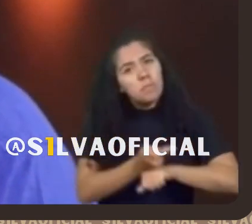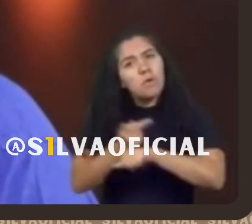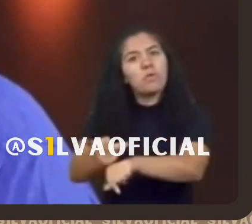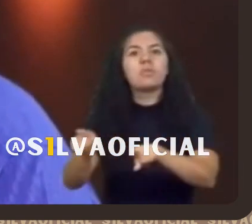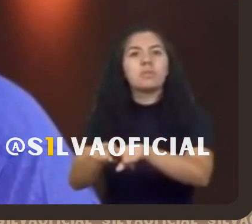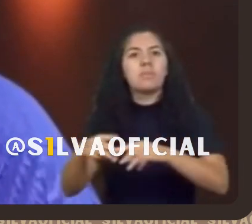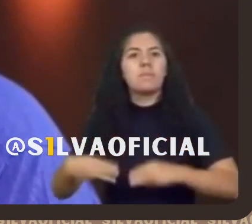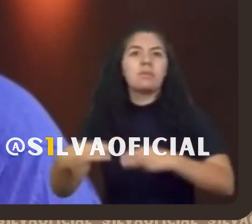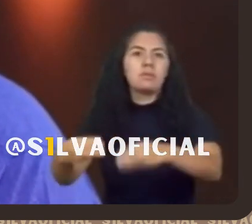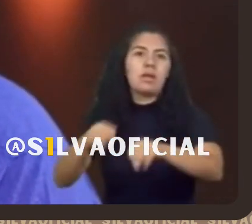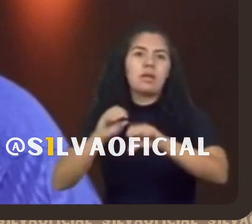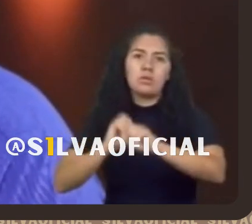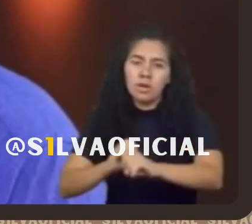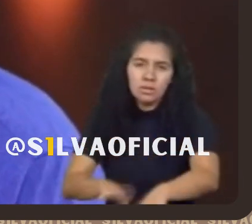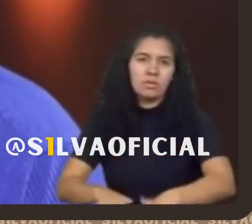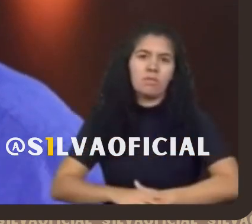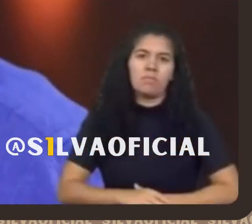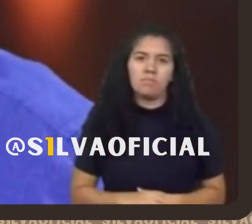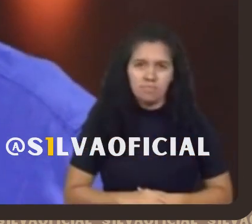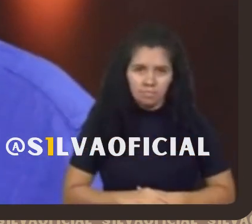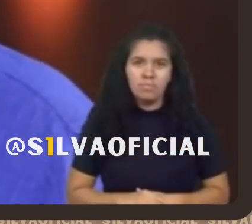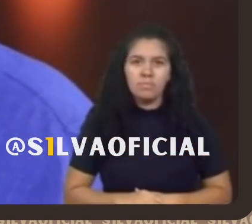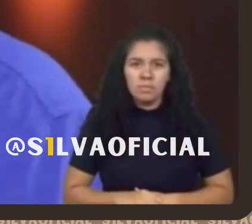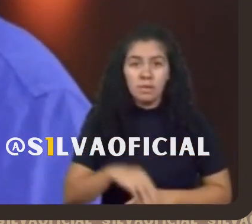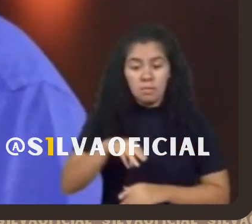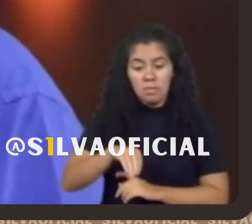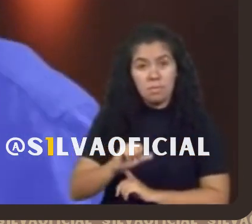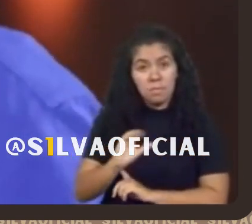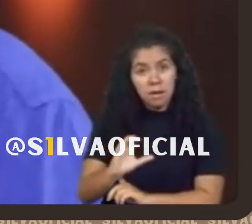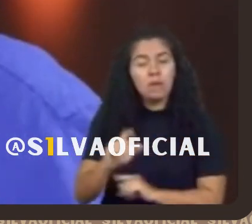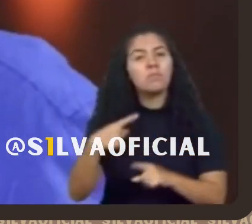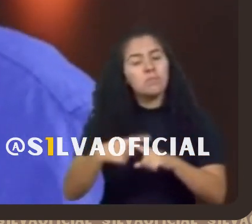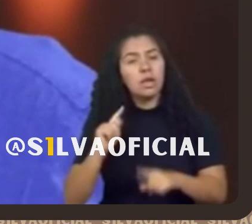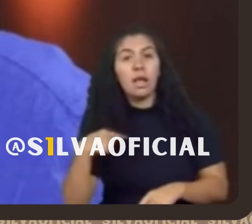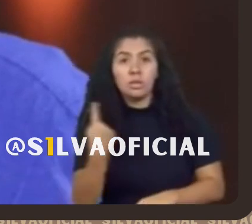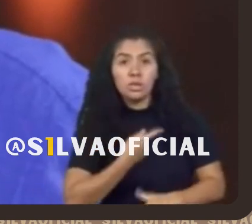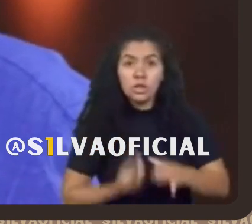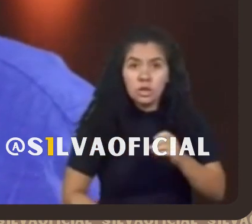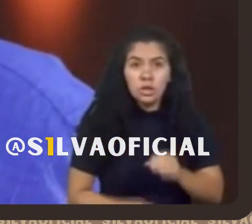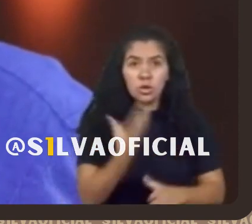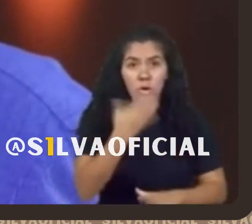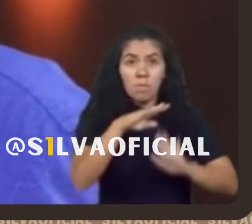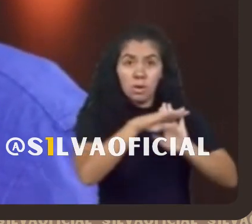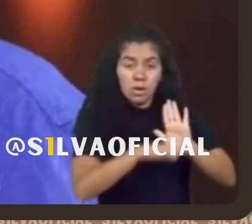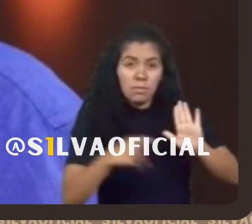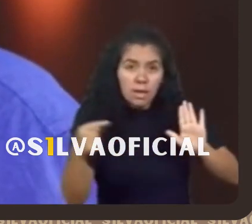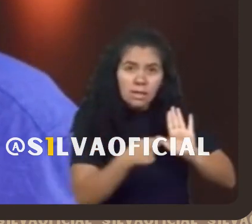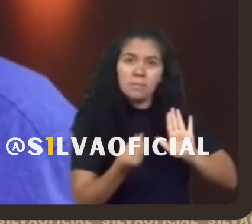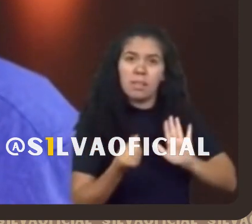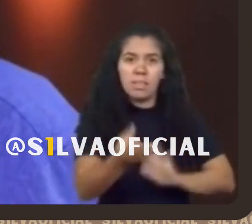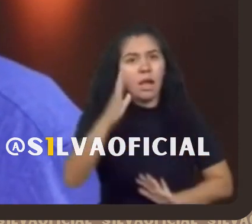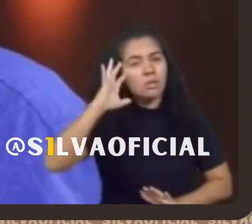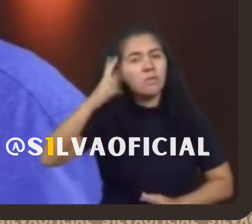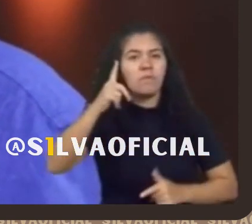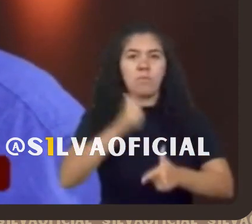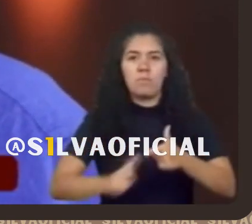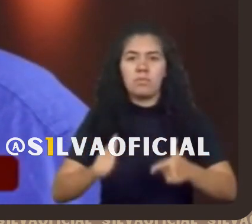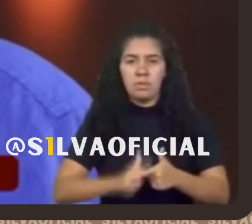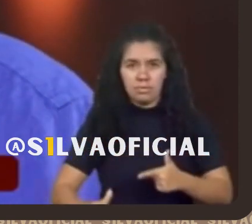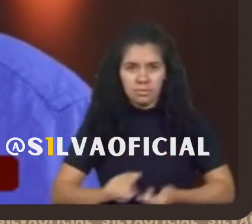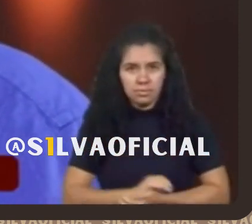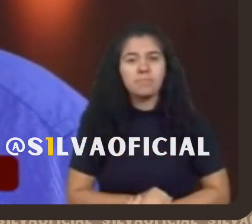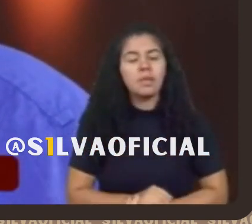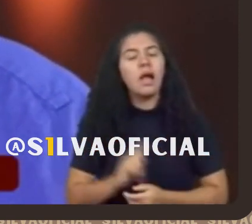procura o MEC porque a gente criou esse programa para resolver o problema de vocês a gente quer que